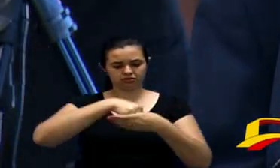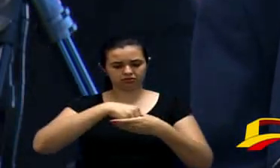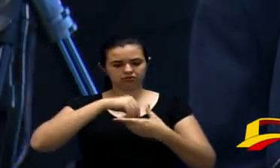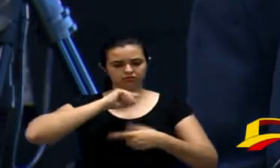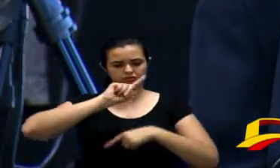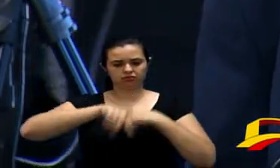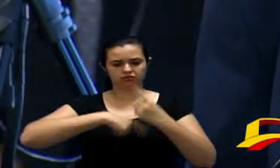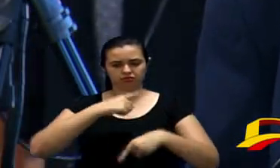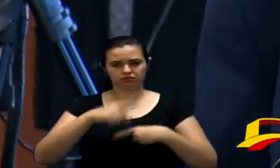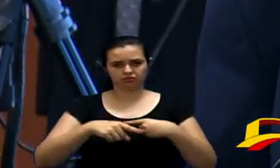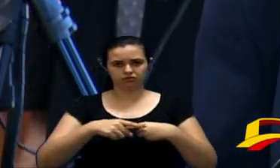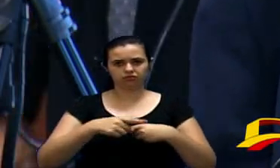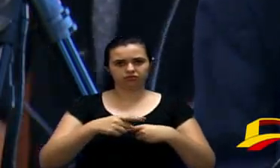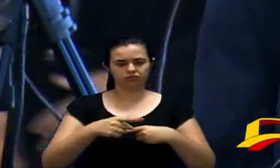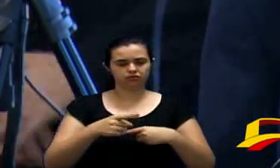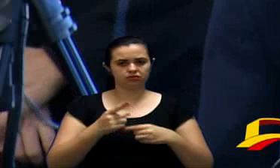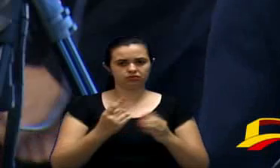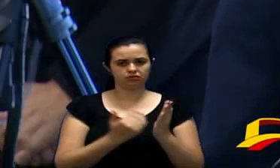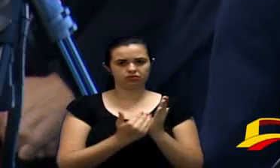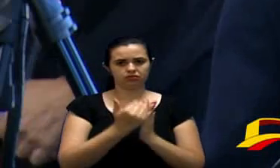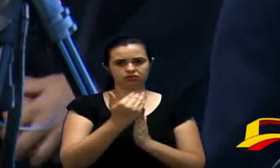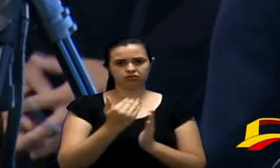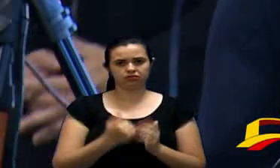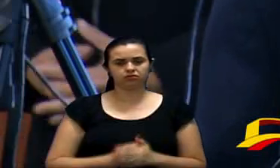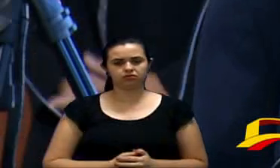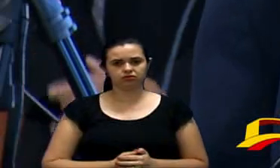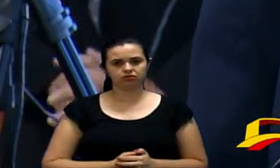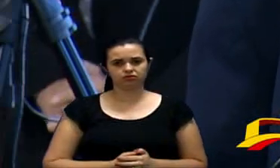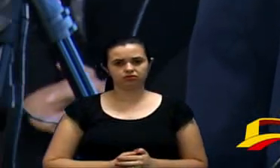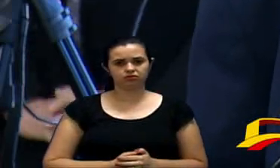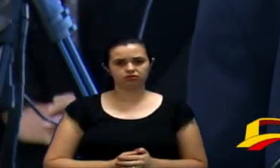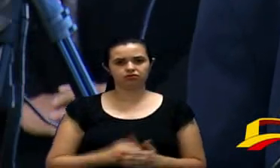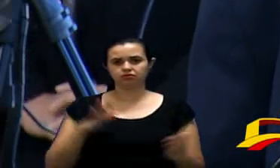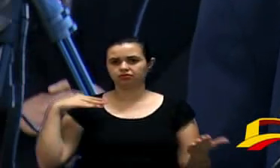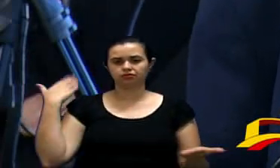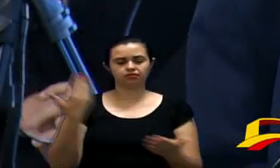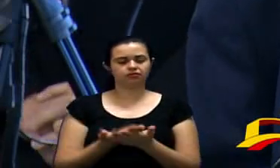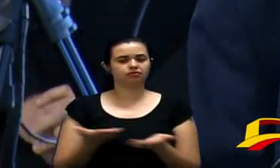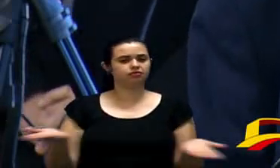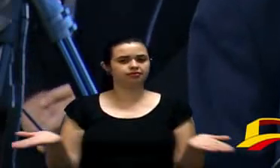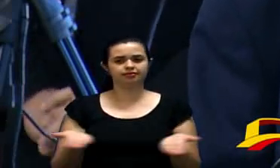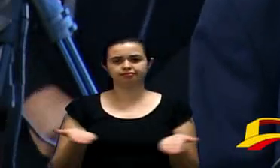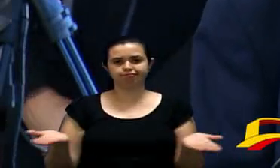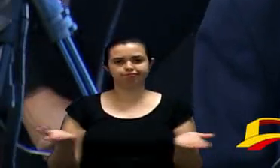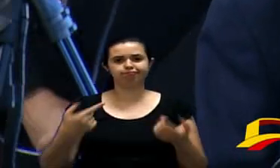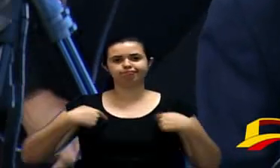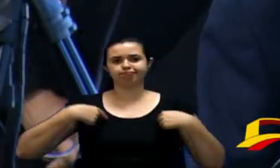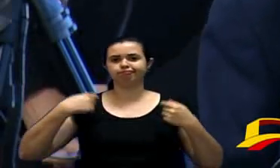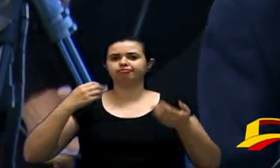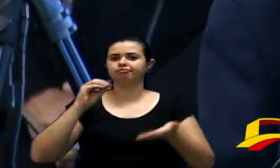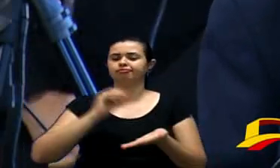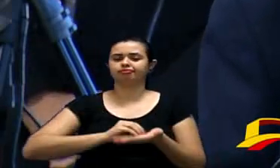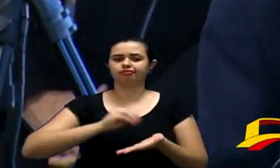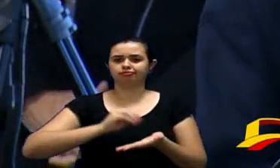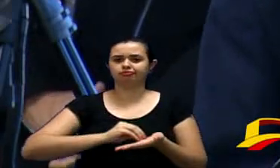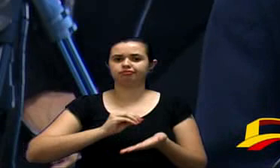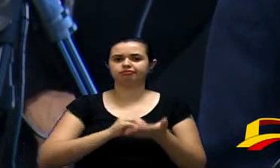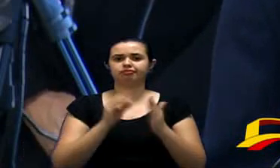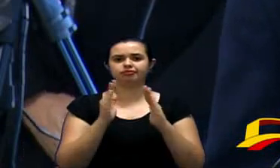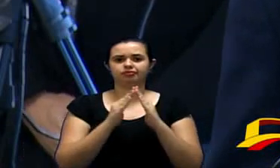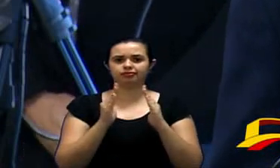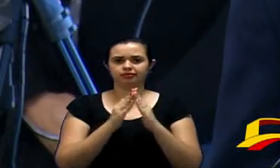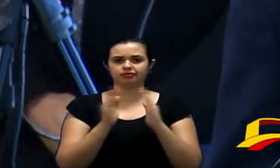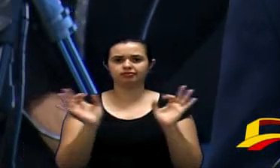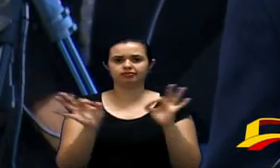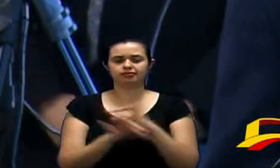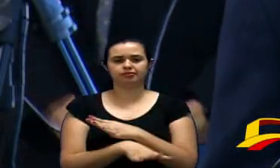Eu tenho a minha experiência. Até hoje não terminei minha casa. Até hoje ainda tem coisa para fazer. Mas não estou